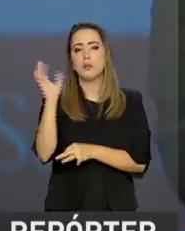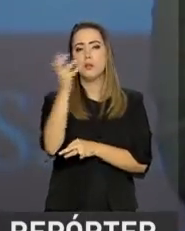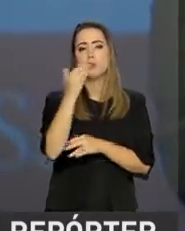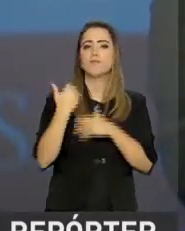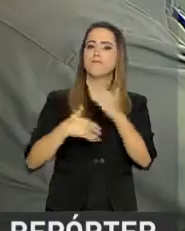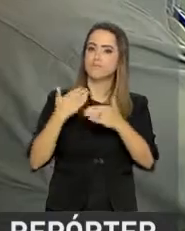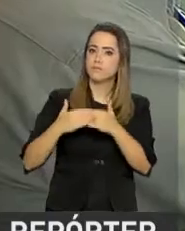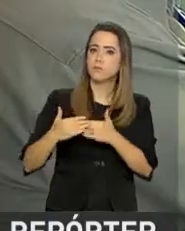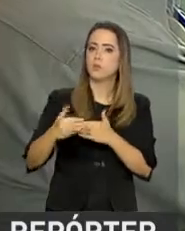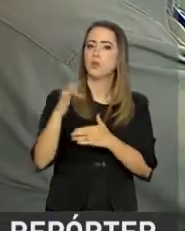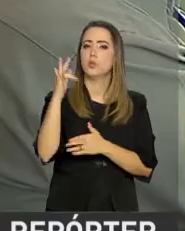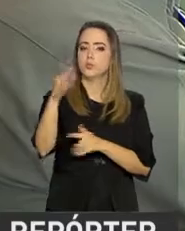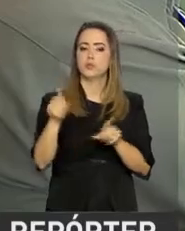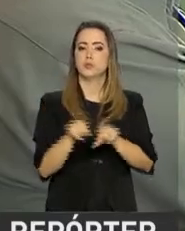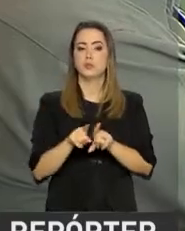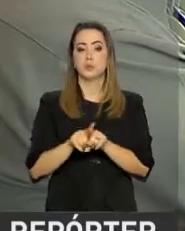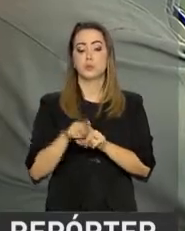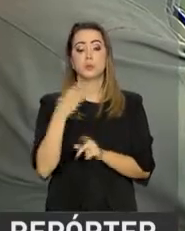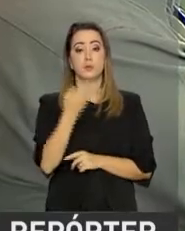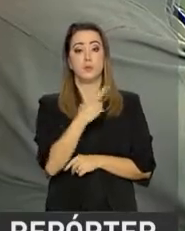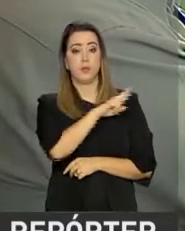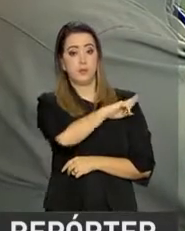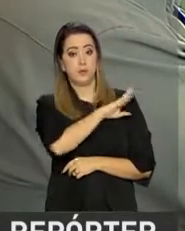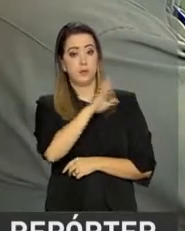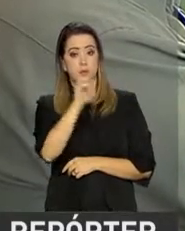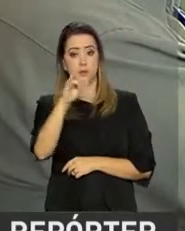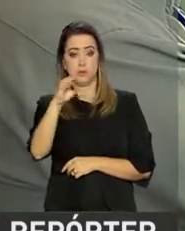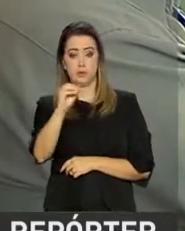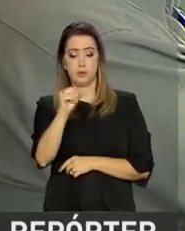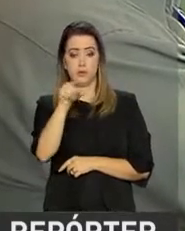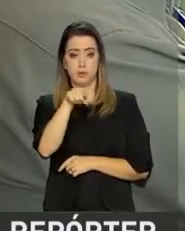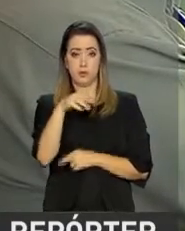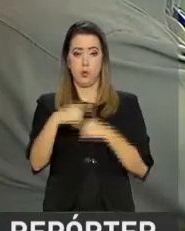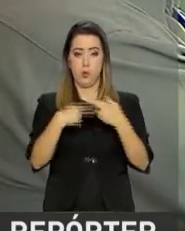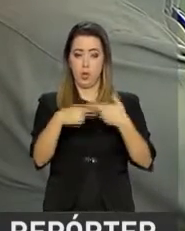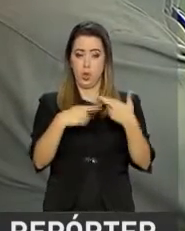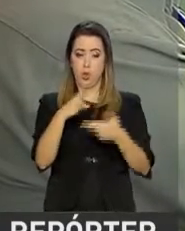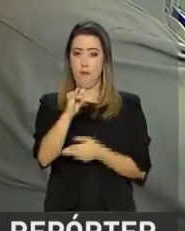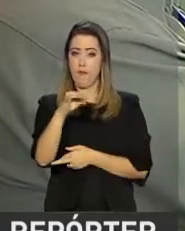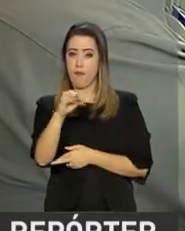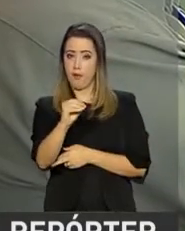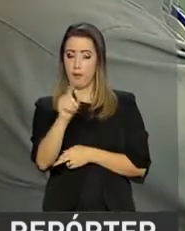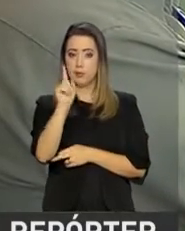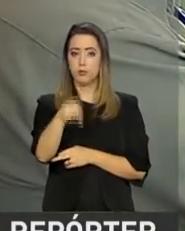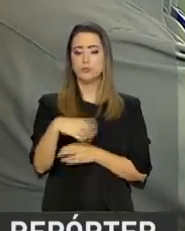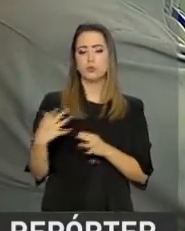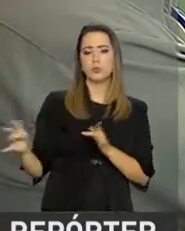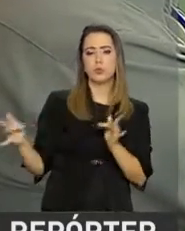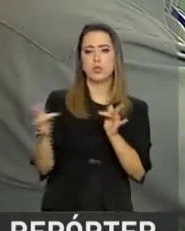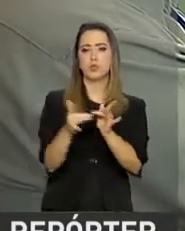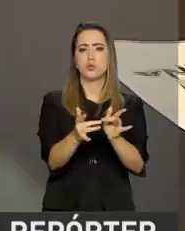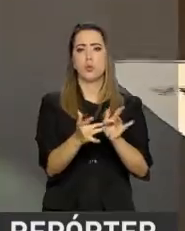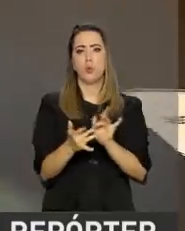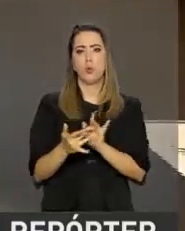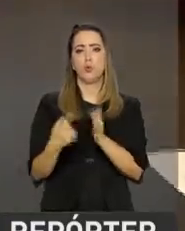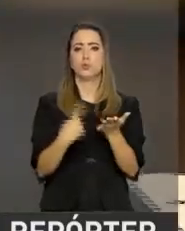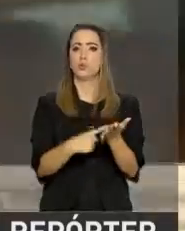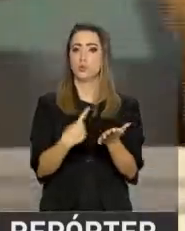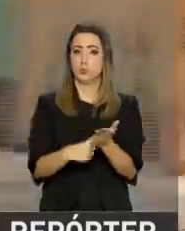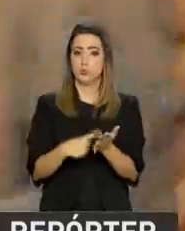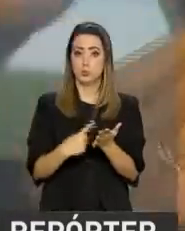próximos anos para representantes da área de biocombustíveis o renová bill está em linha com os compromissos ambientais assumidos